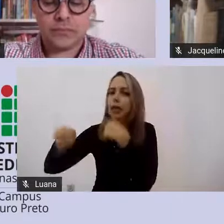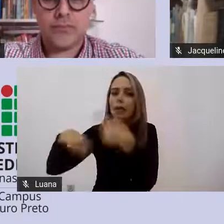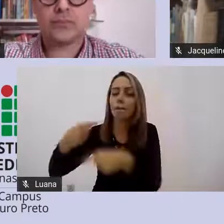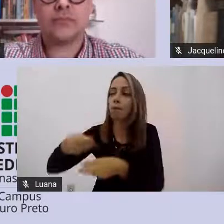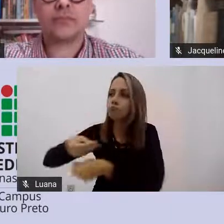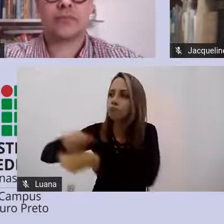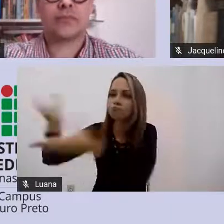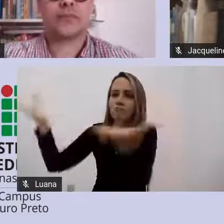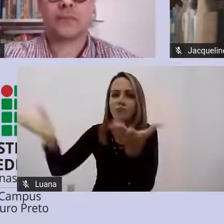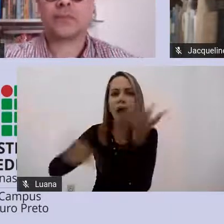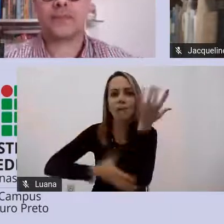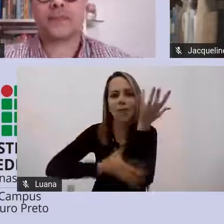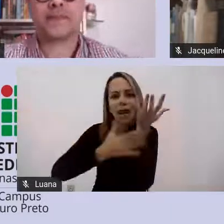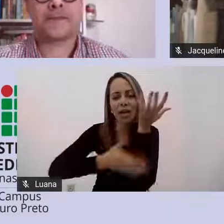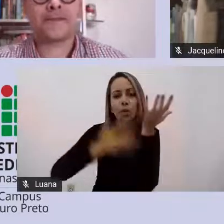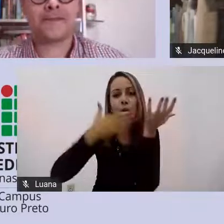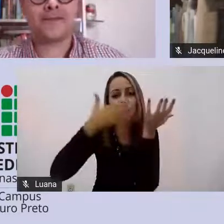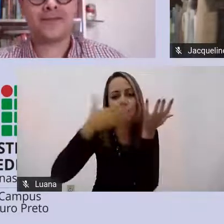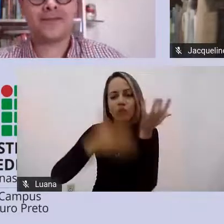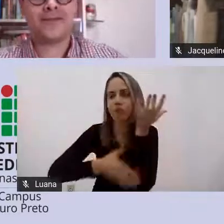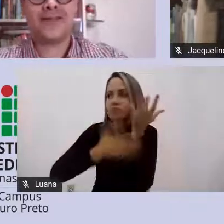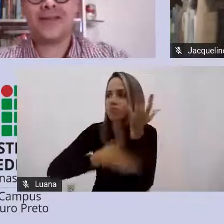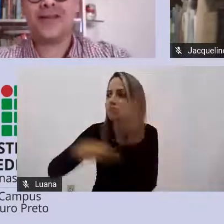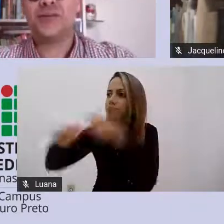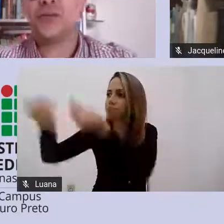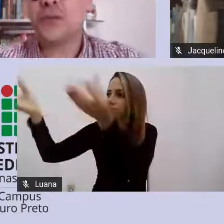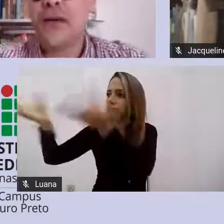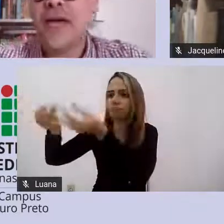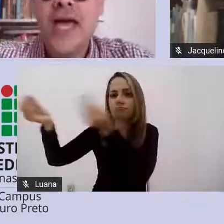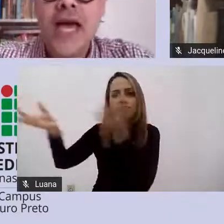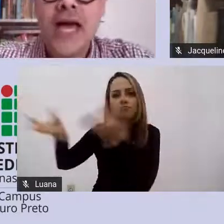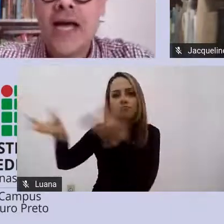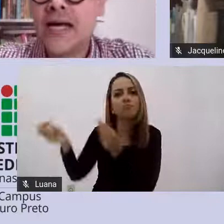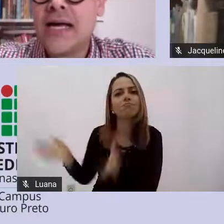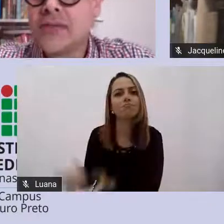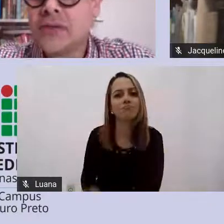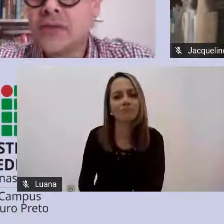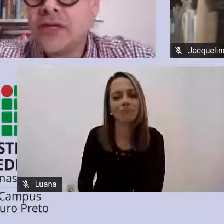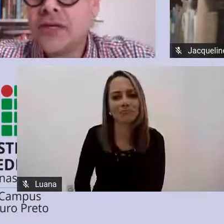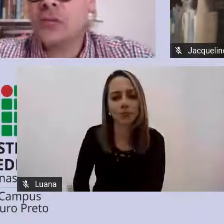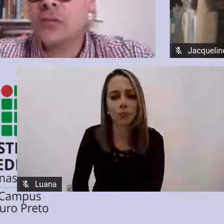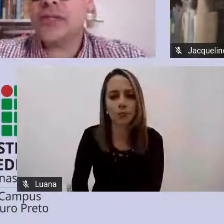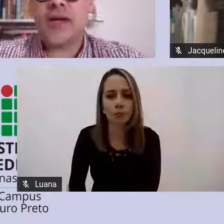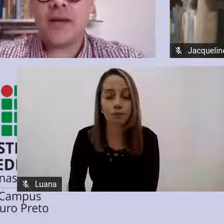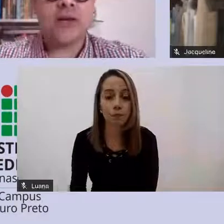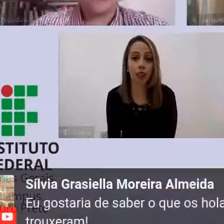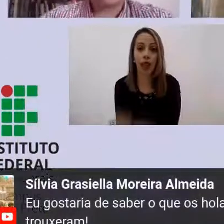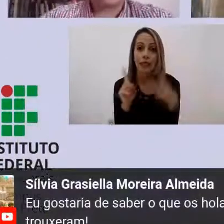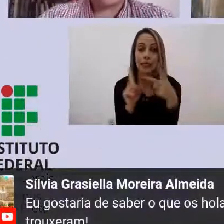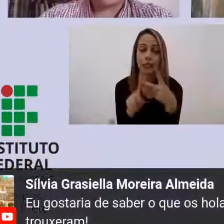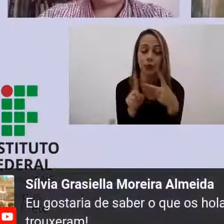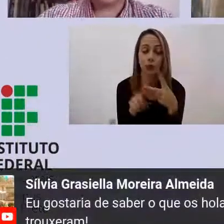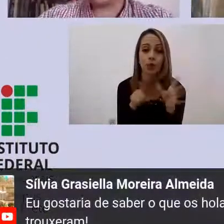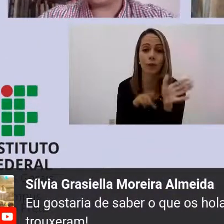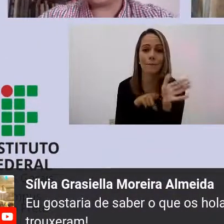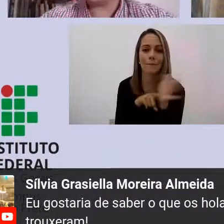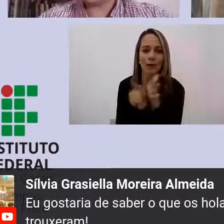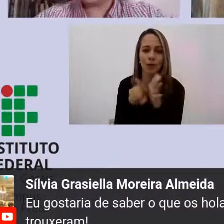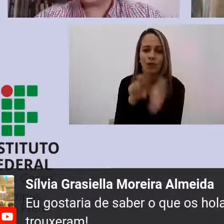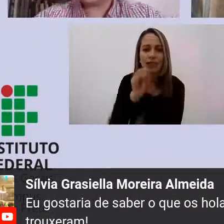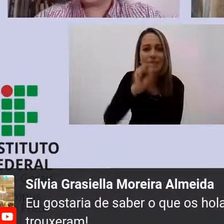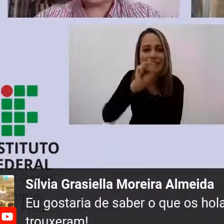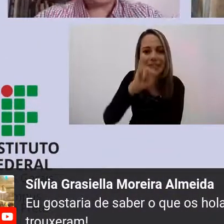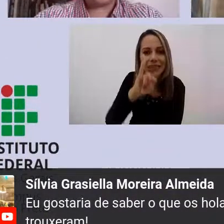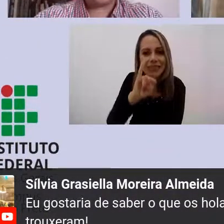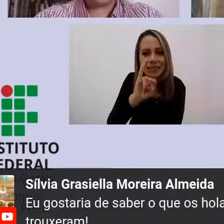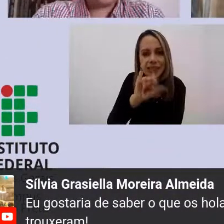Então, eram essas respostas. Muito bem. A segunda pergunta, que é a pergunta da Silvia,